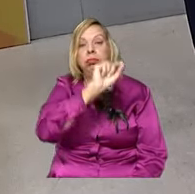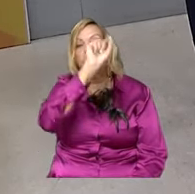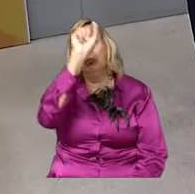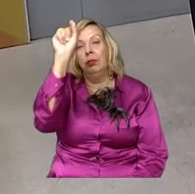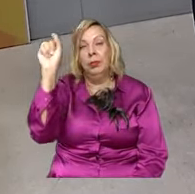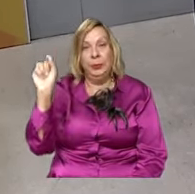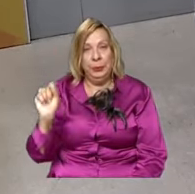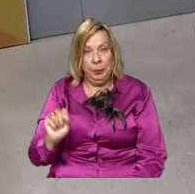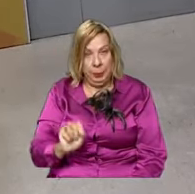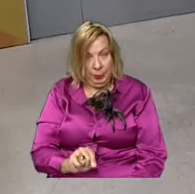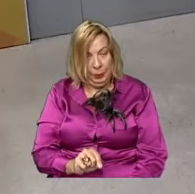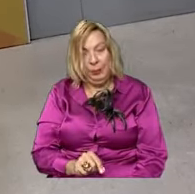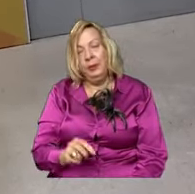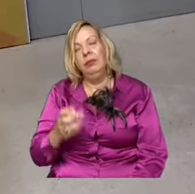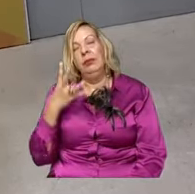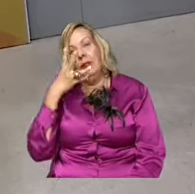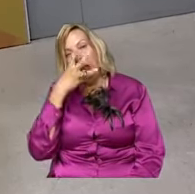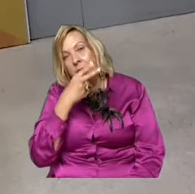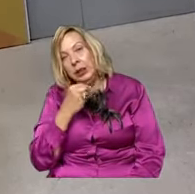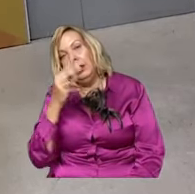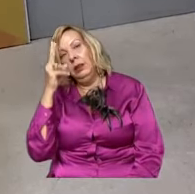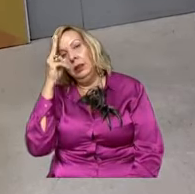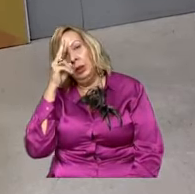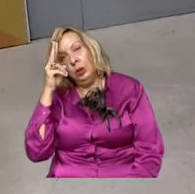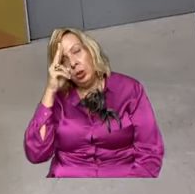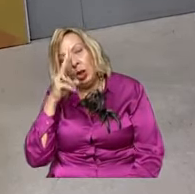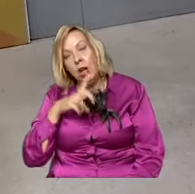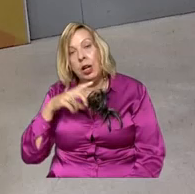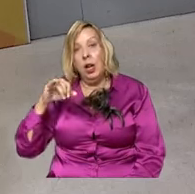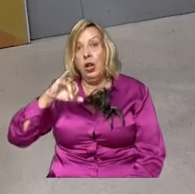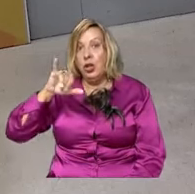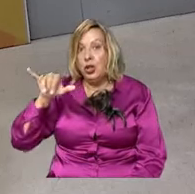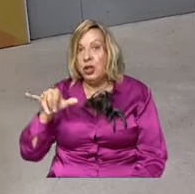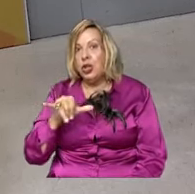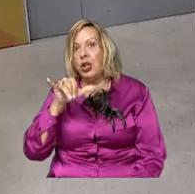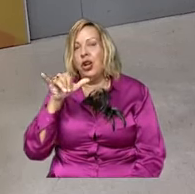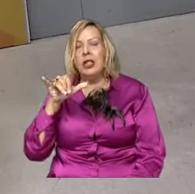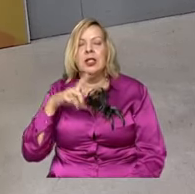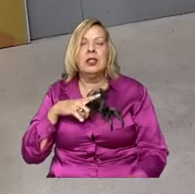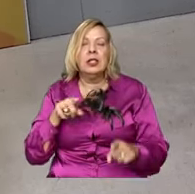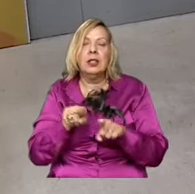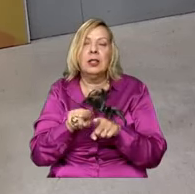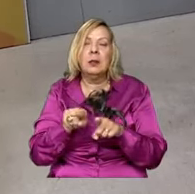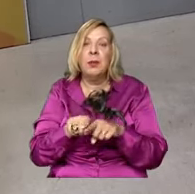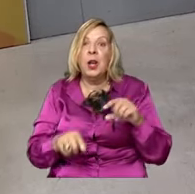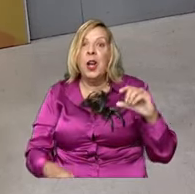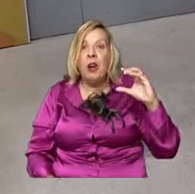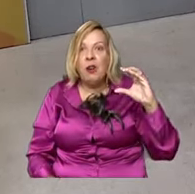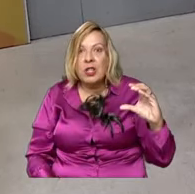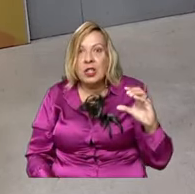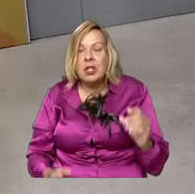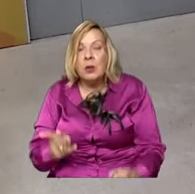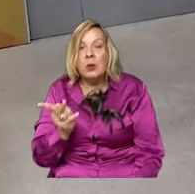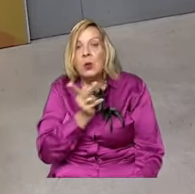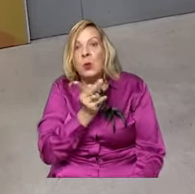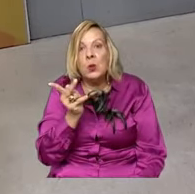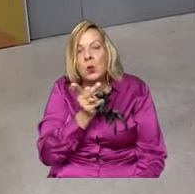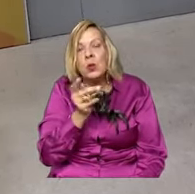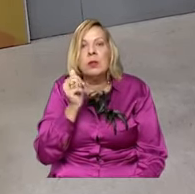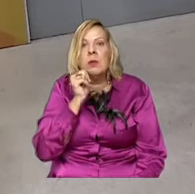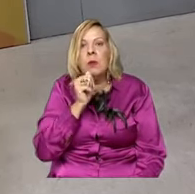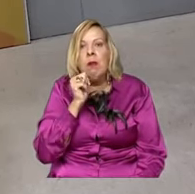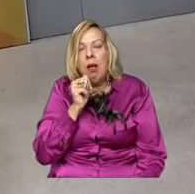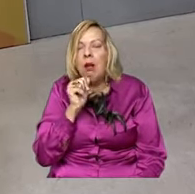linda história, né? A Joyce e a Conceição são duas guerreiras.